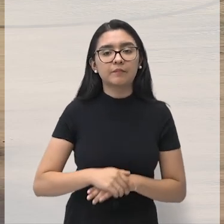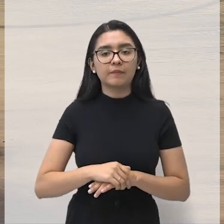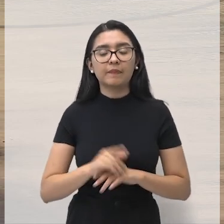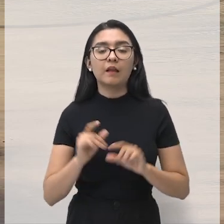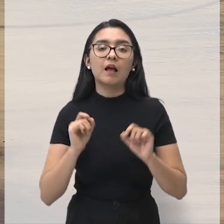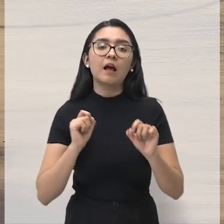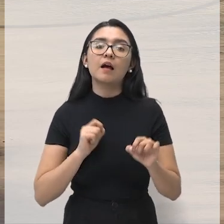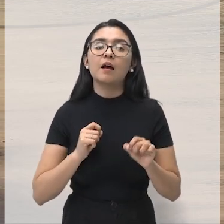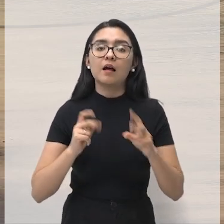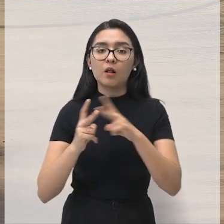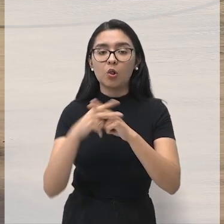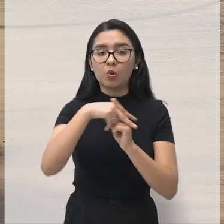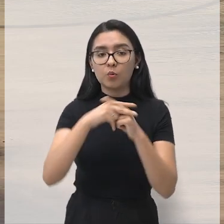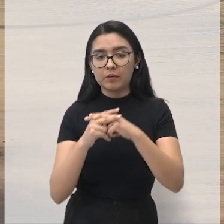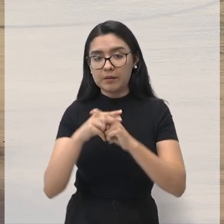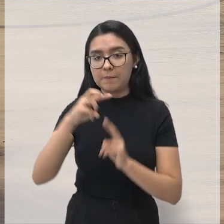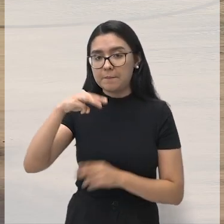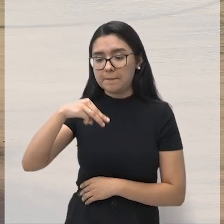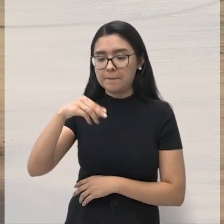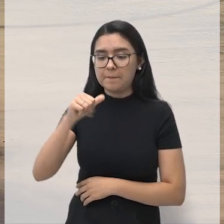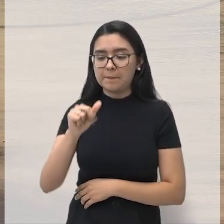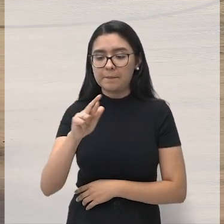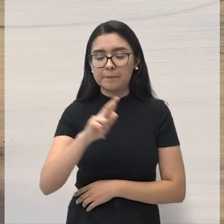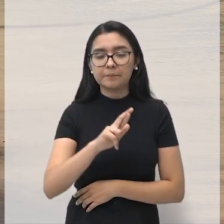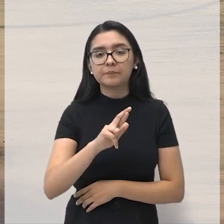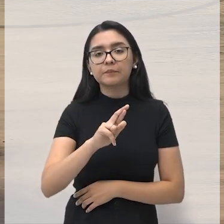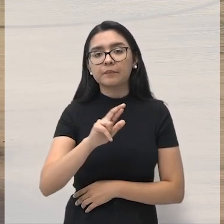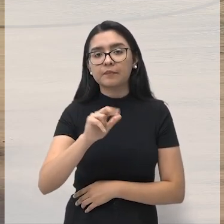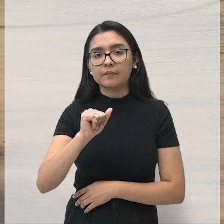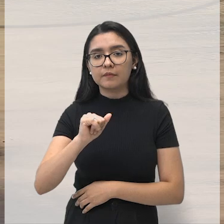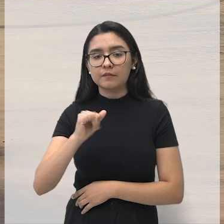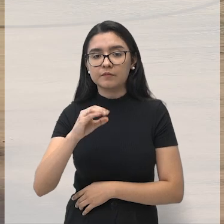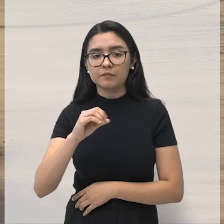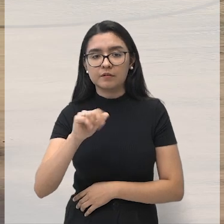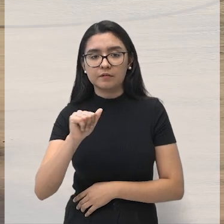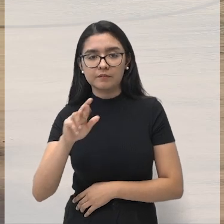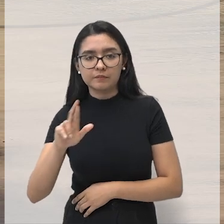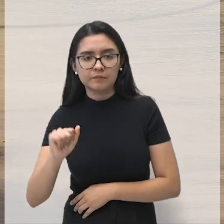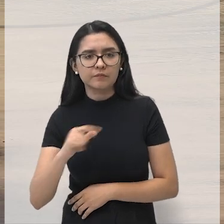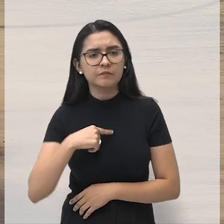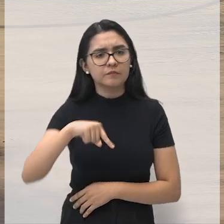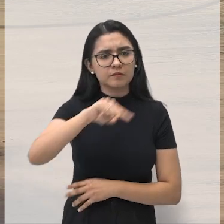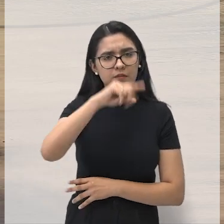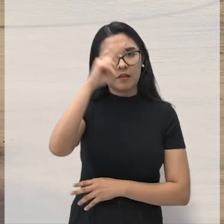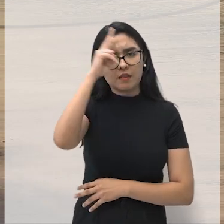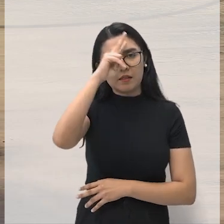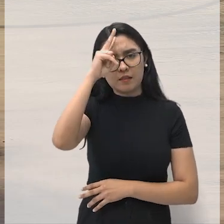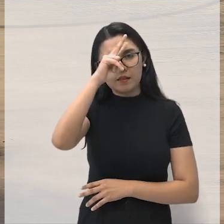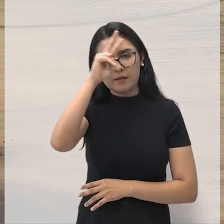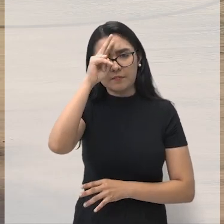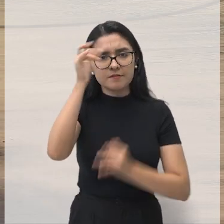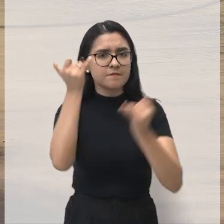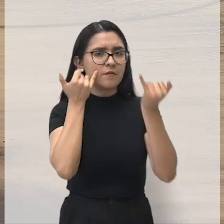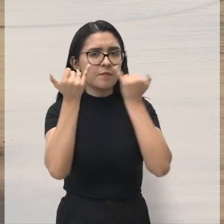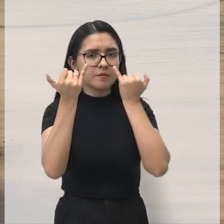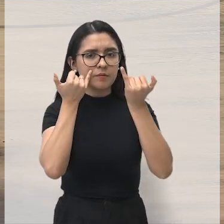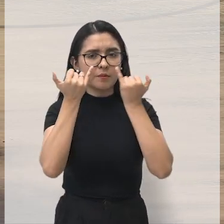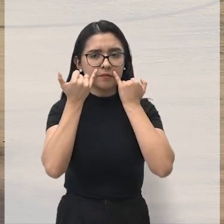luta marajoara. E aí, vocês lembram das informações a respeito da luta